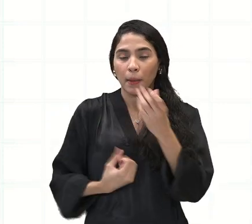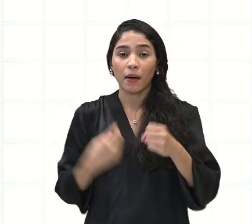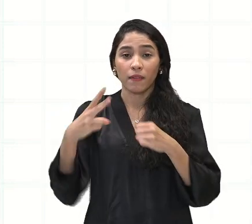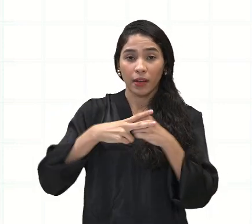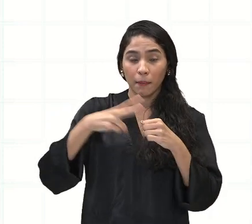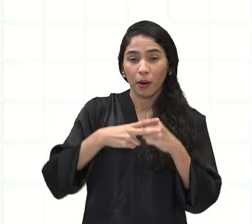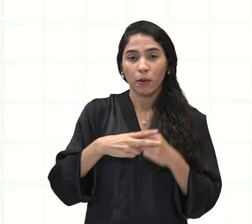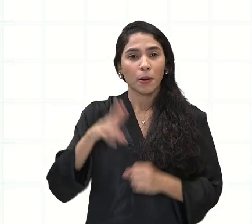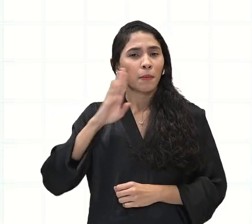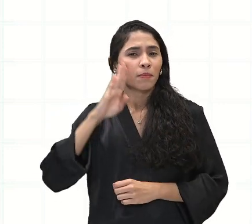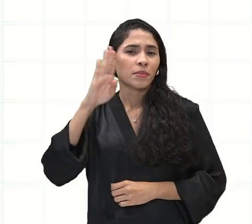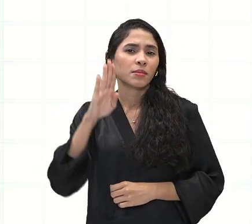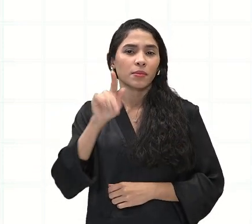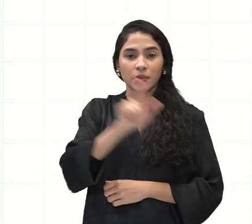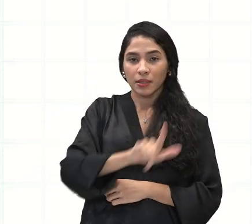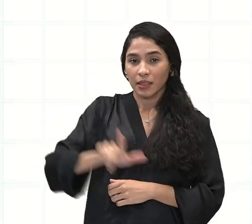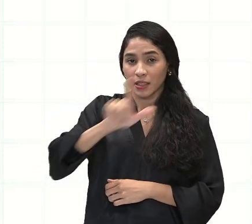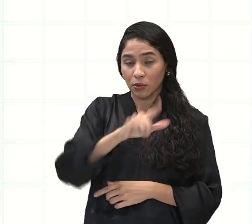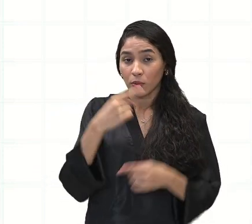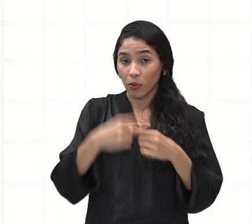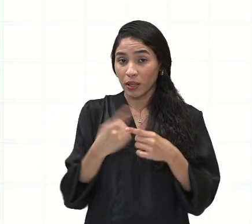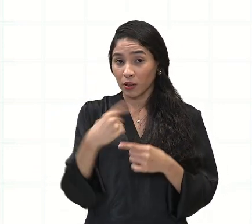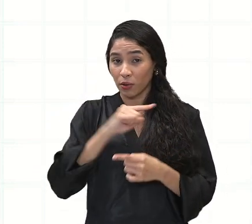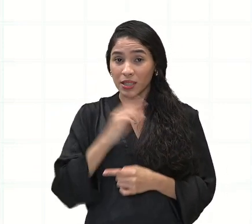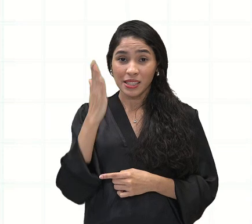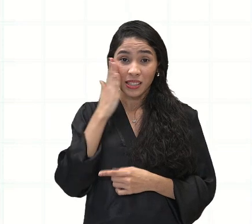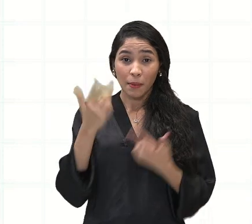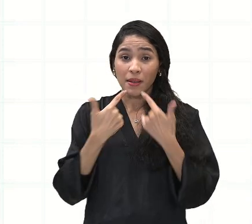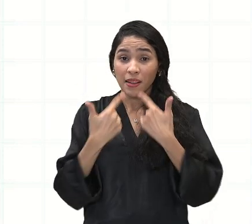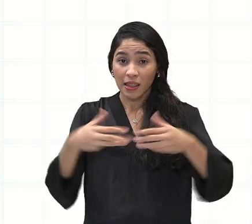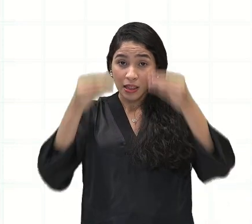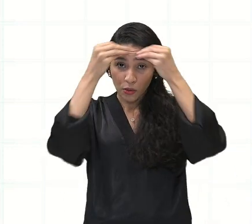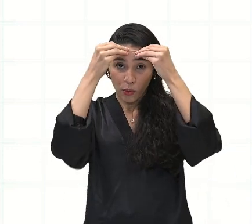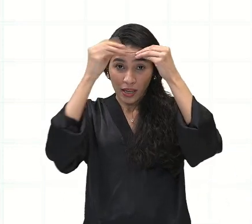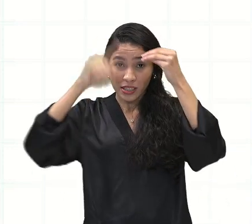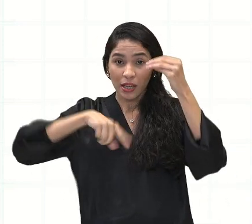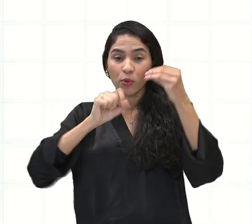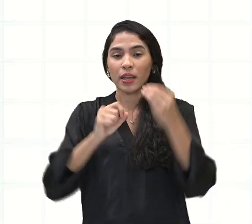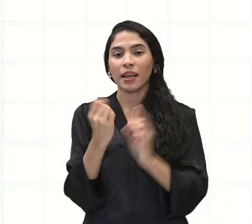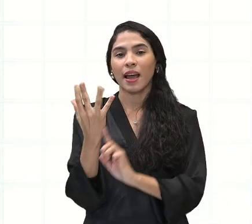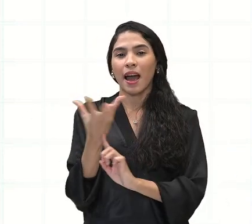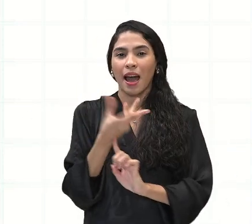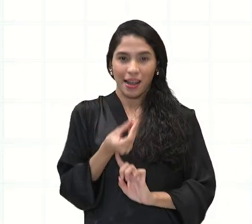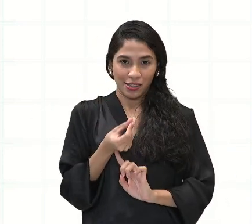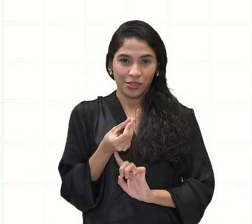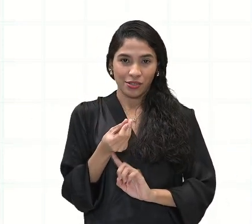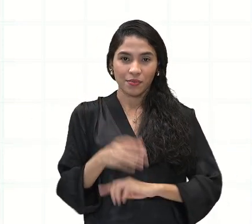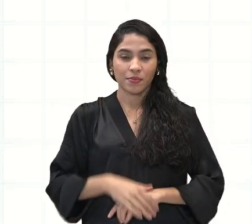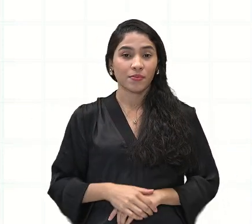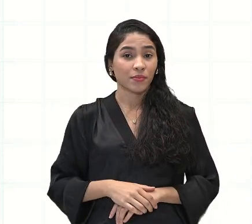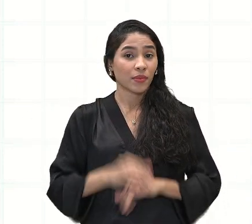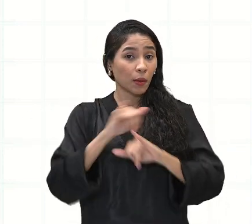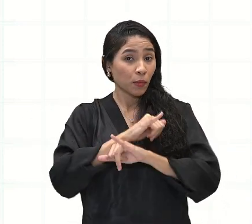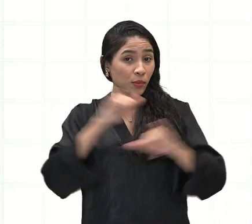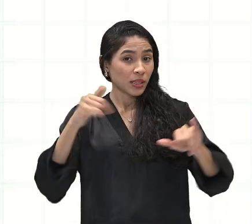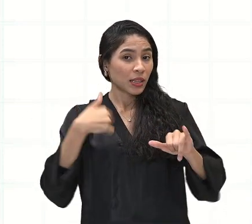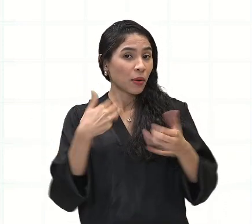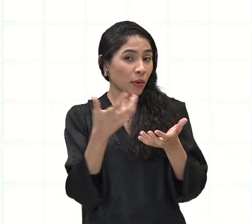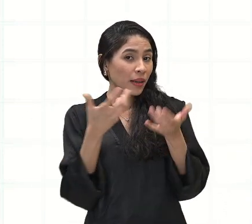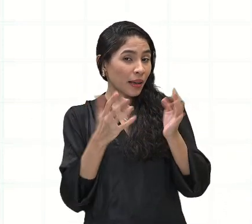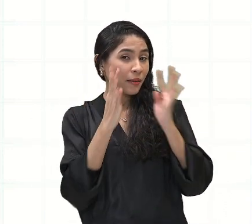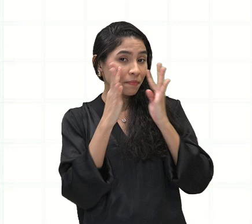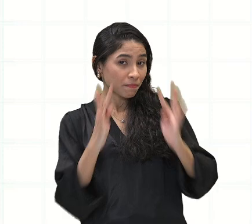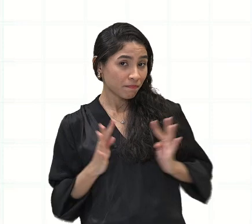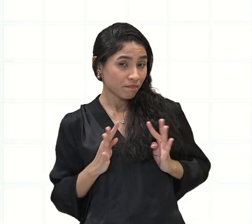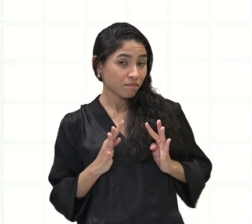Porque na literatura a gente sabe que a linguagem ela é arte. Na publicidade eu quero chamar a